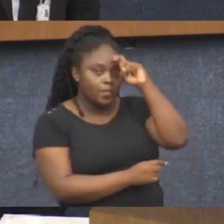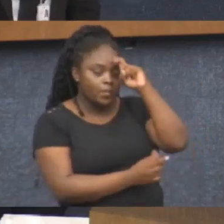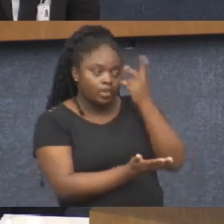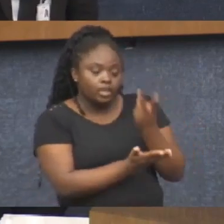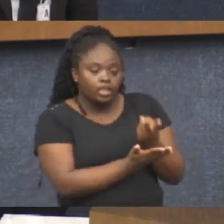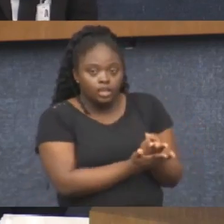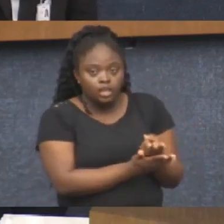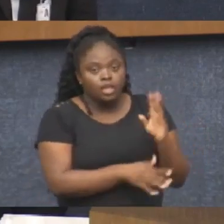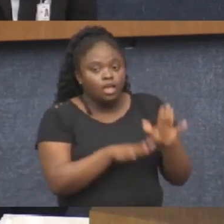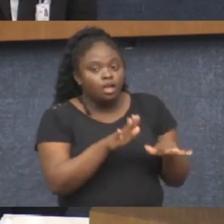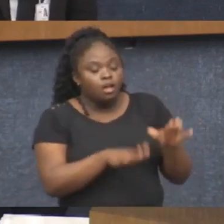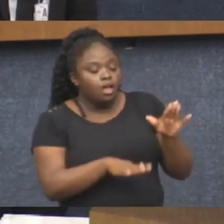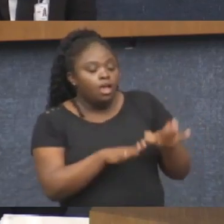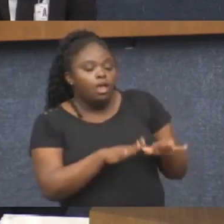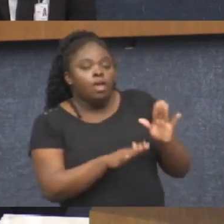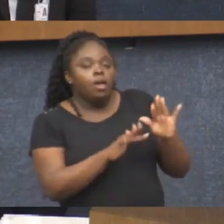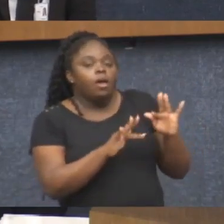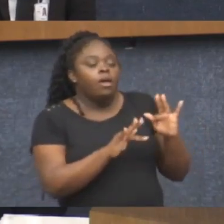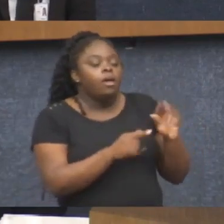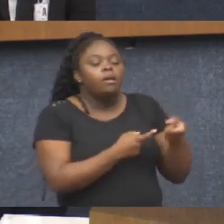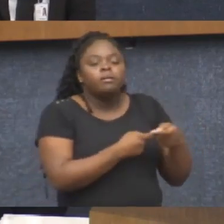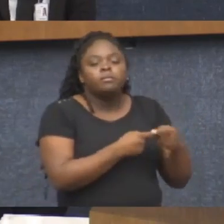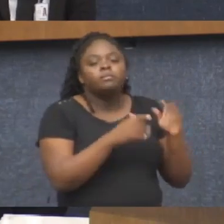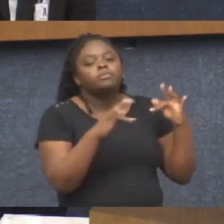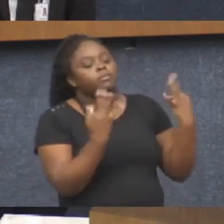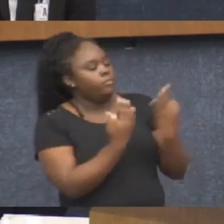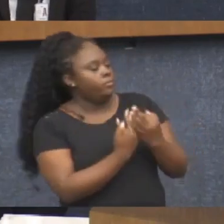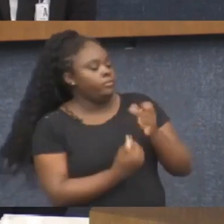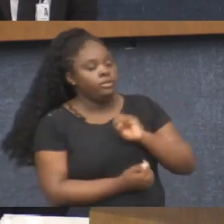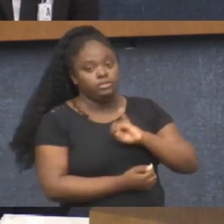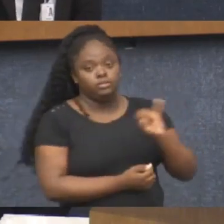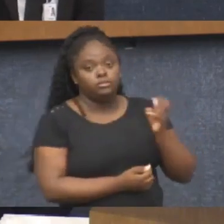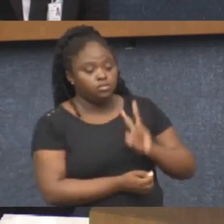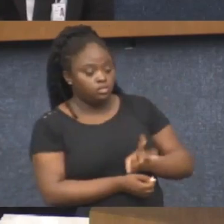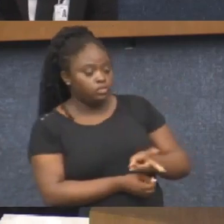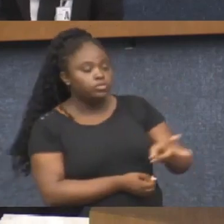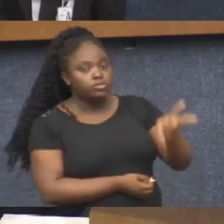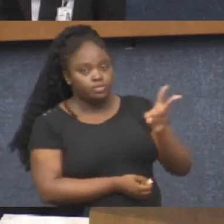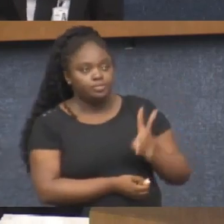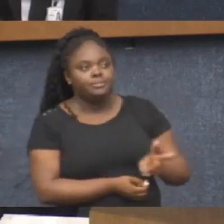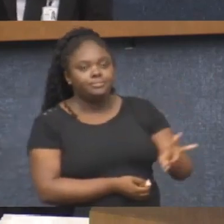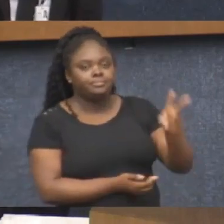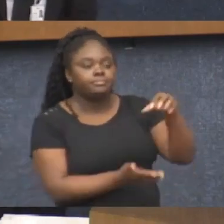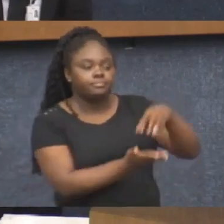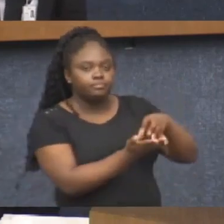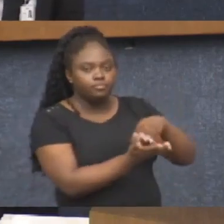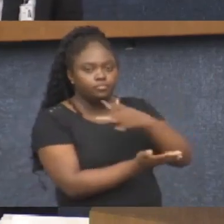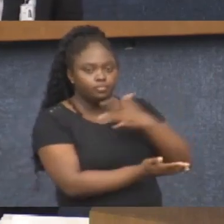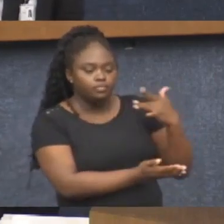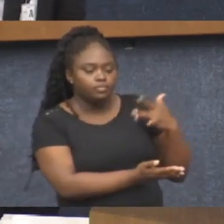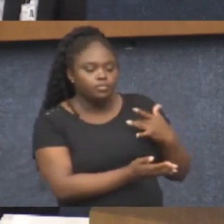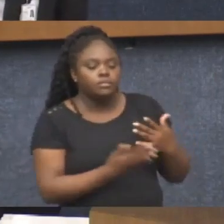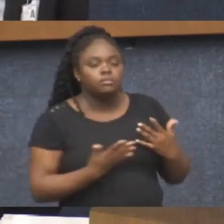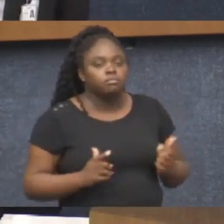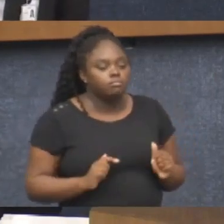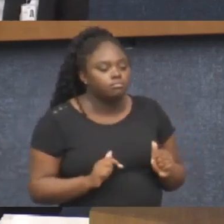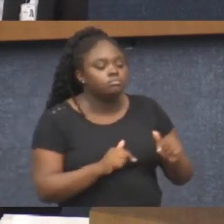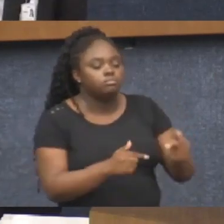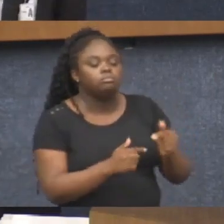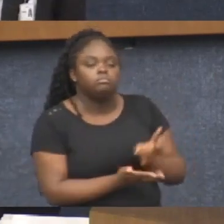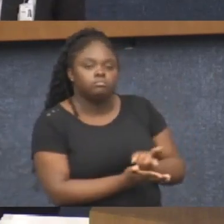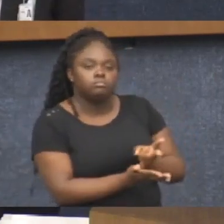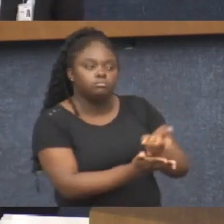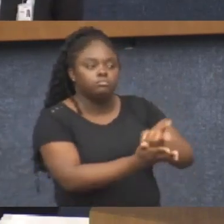mesmo que não seja médico de família, se ele permanece lá de forma contínua. Ou seja, o efeito da continuidade é